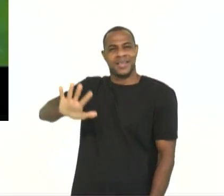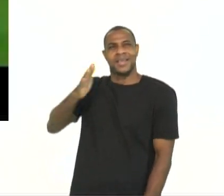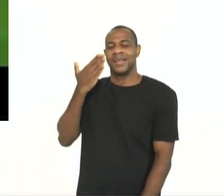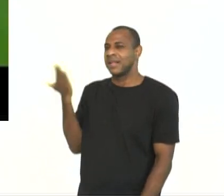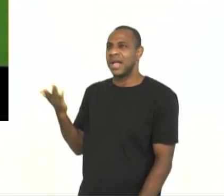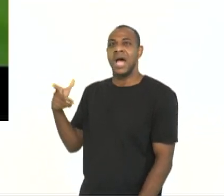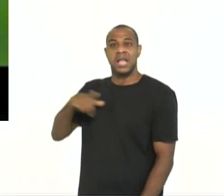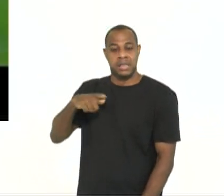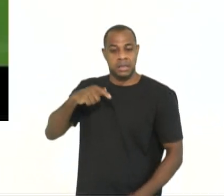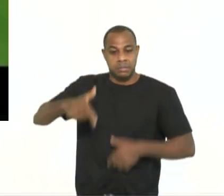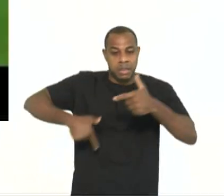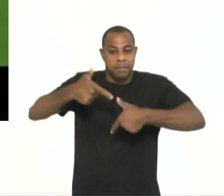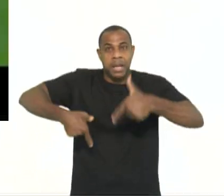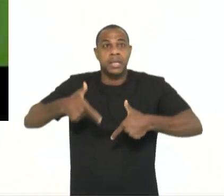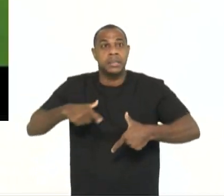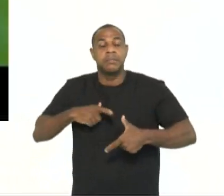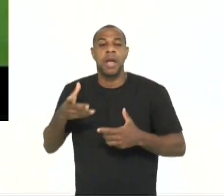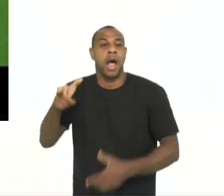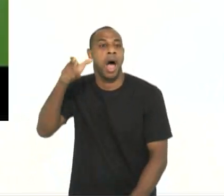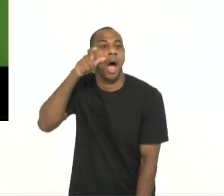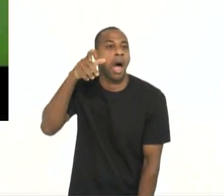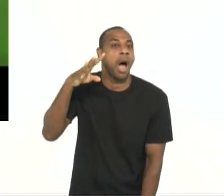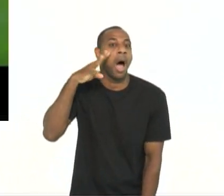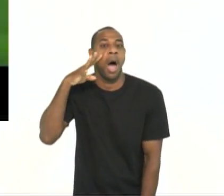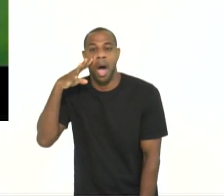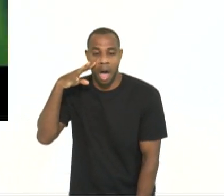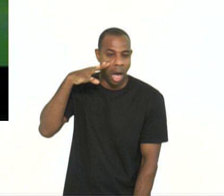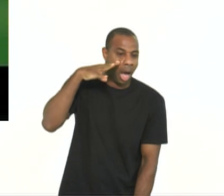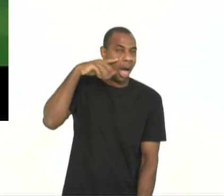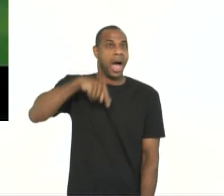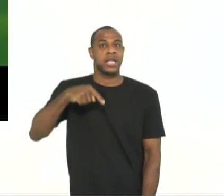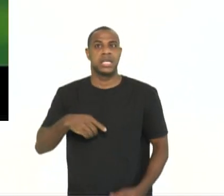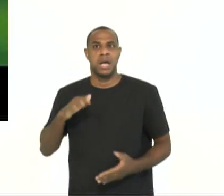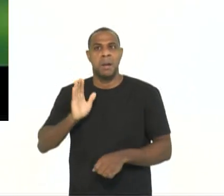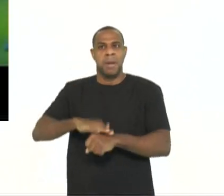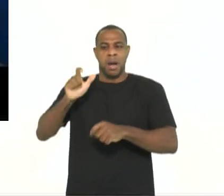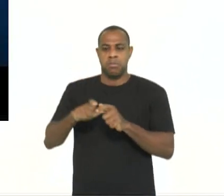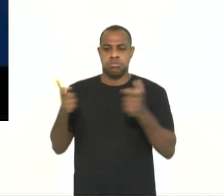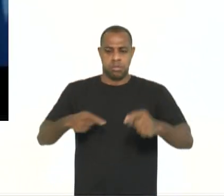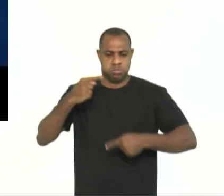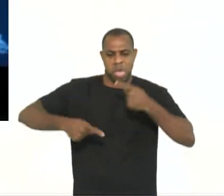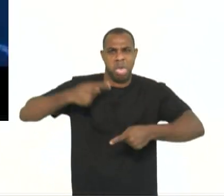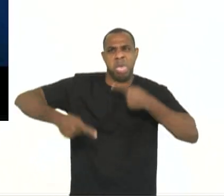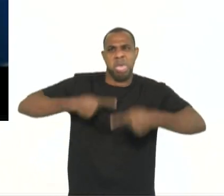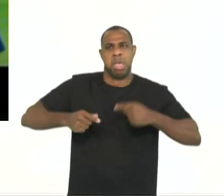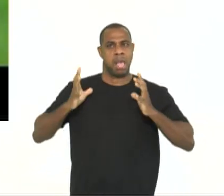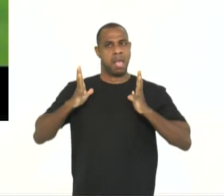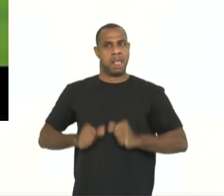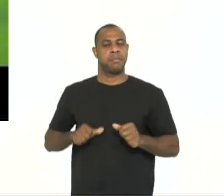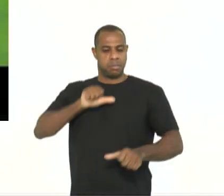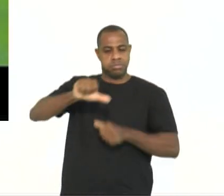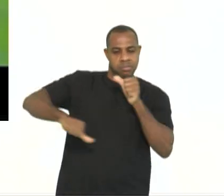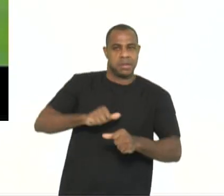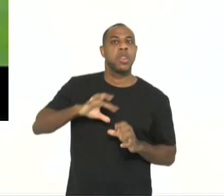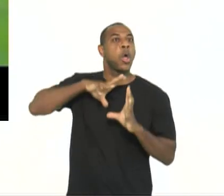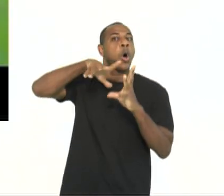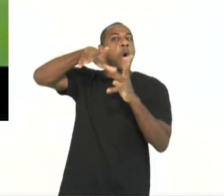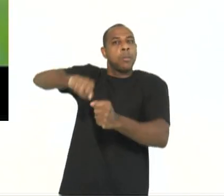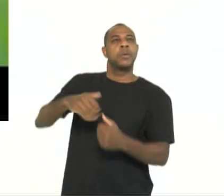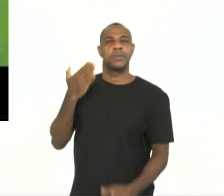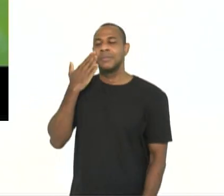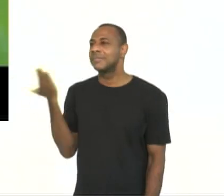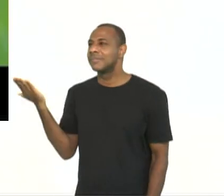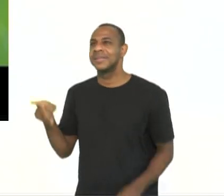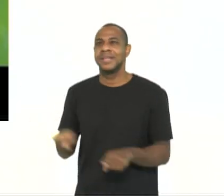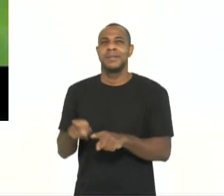fica impressionado com a dimensão da usina. Itaipu é a maior geradora de energia limpa e renovável do planeta. E uma das 7 novas